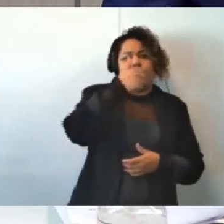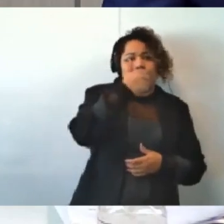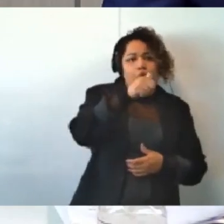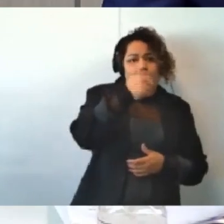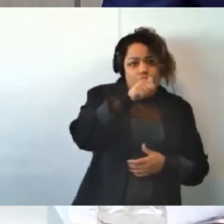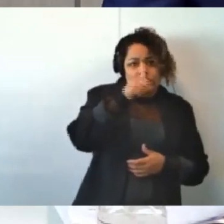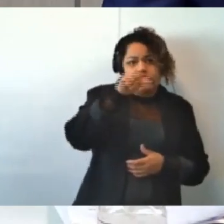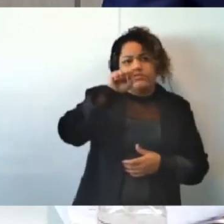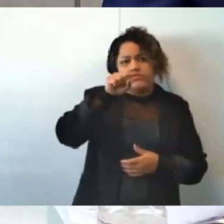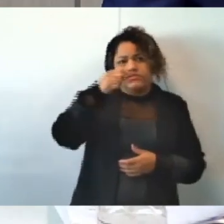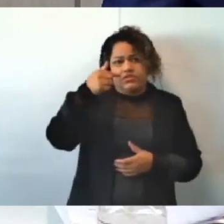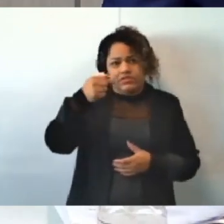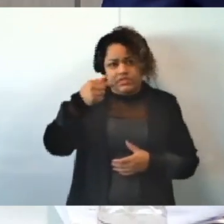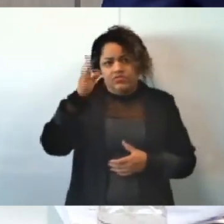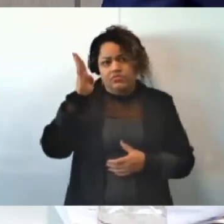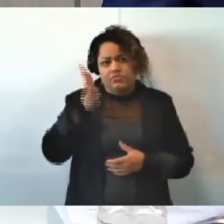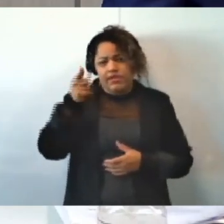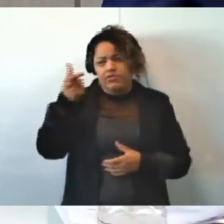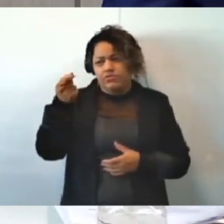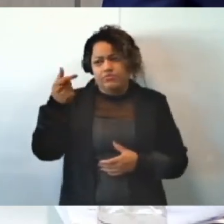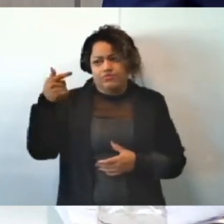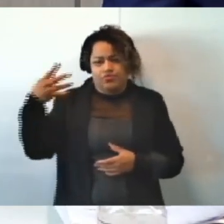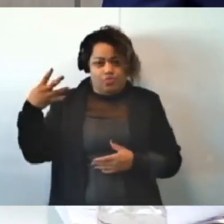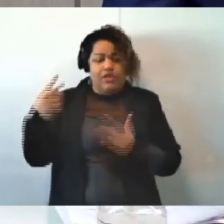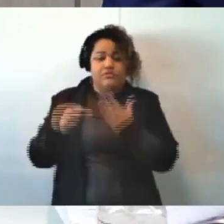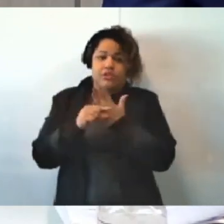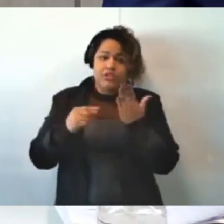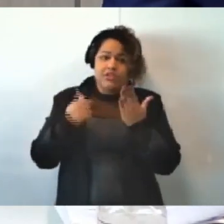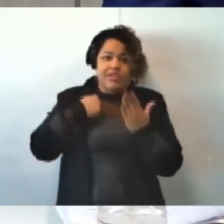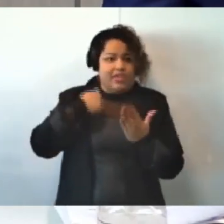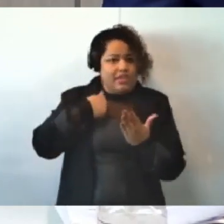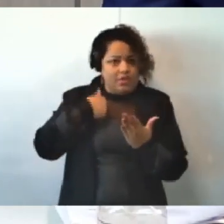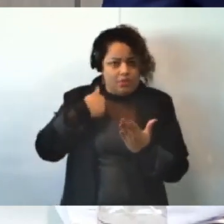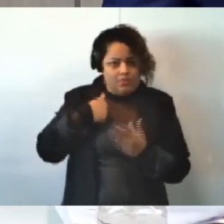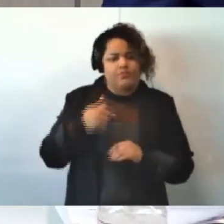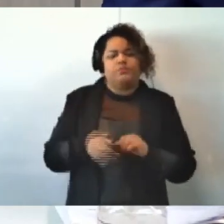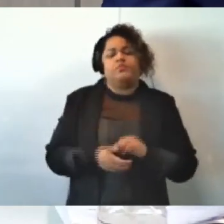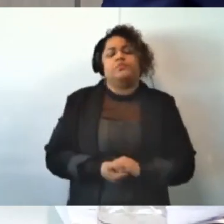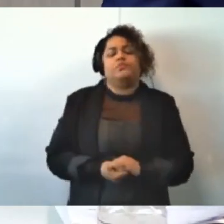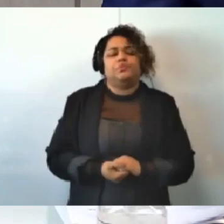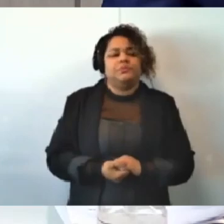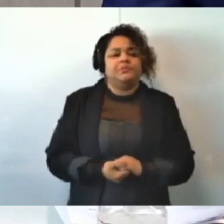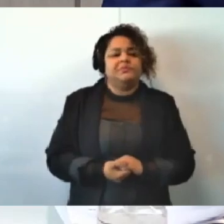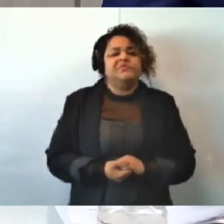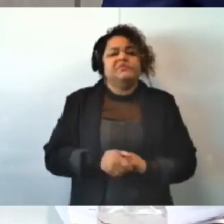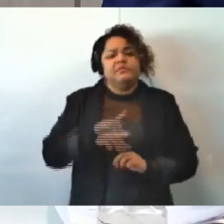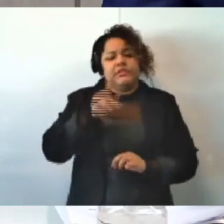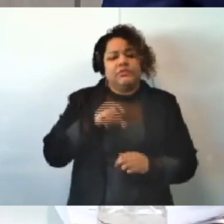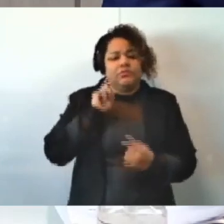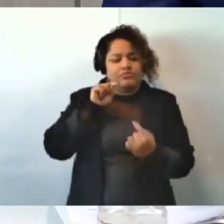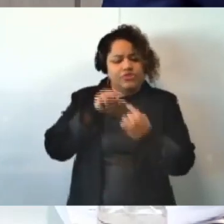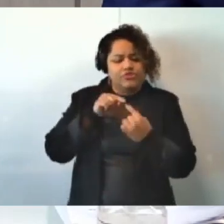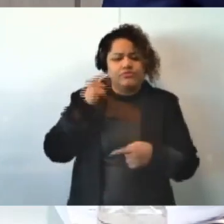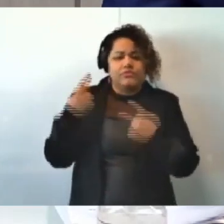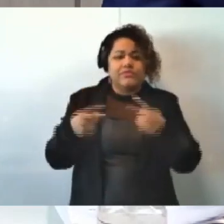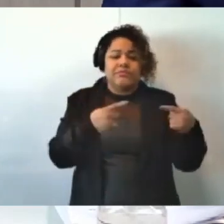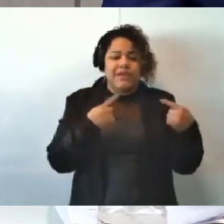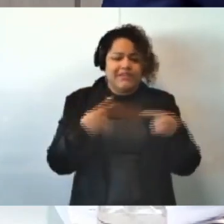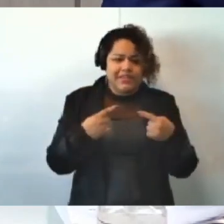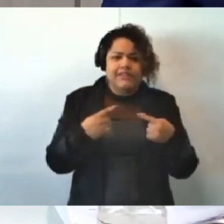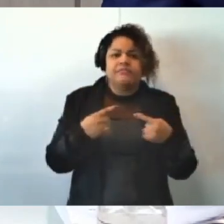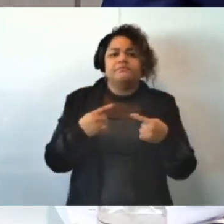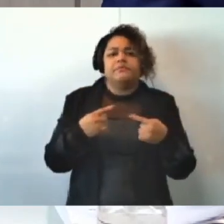1187/2024, de minha autoria, né, para nós discutirmos, né, a finalidade é debater sobre o fechamento definitivo da rua